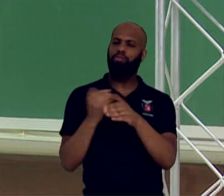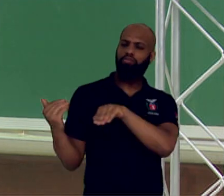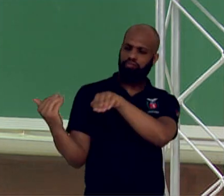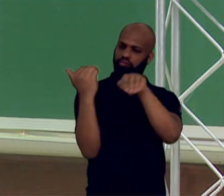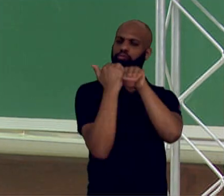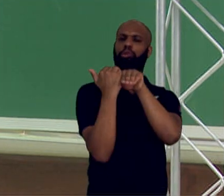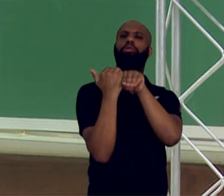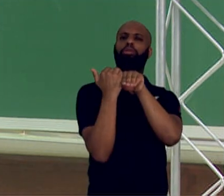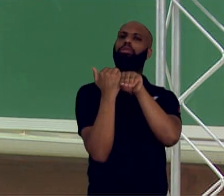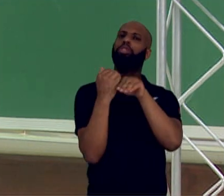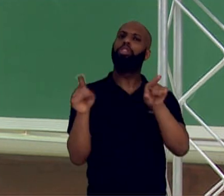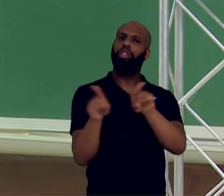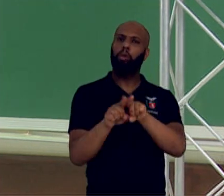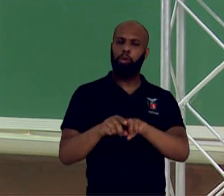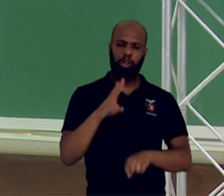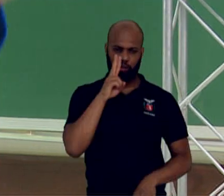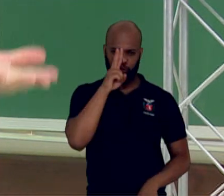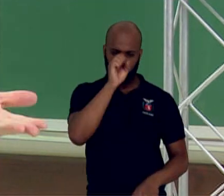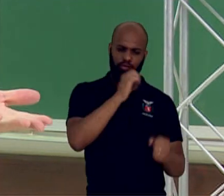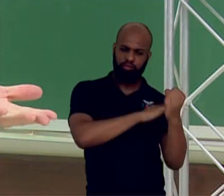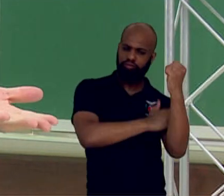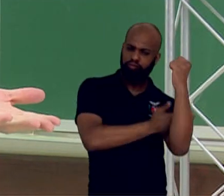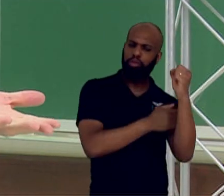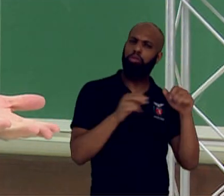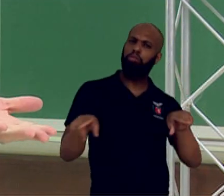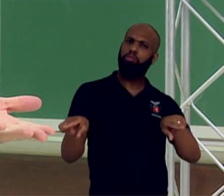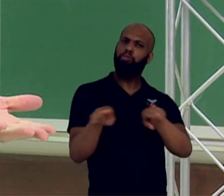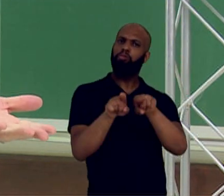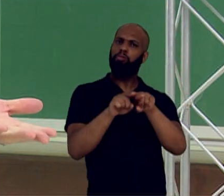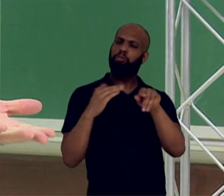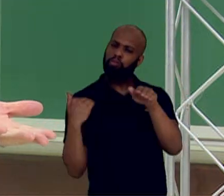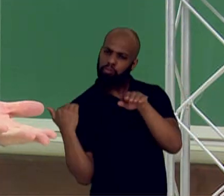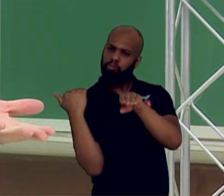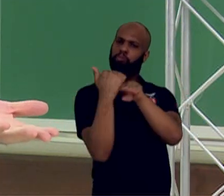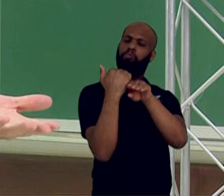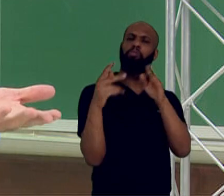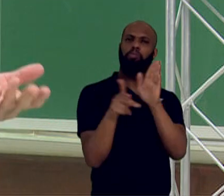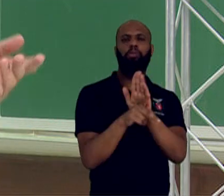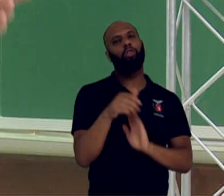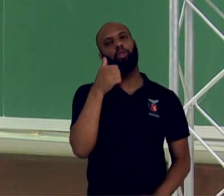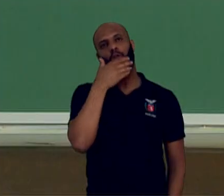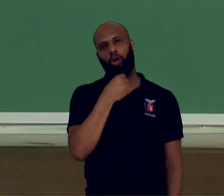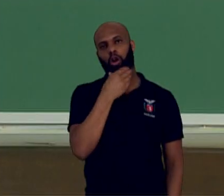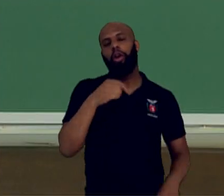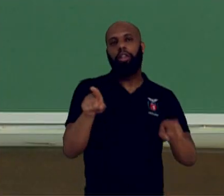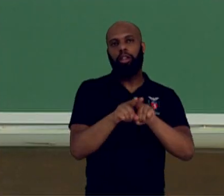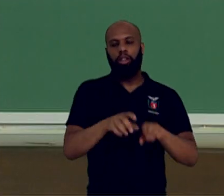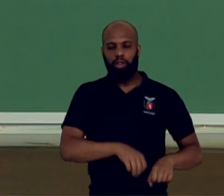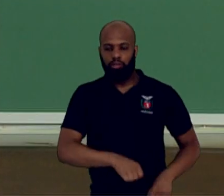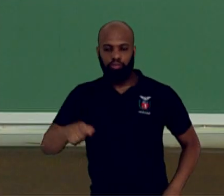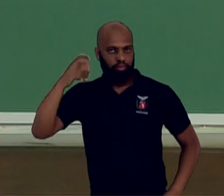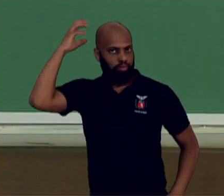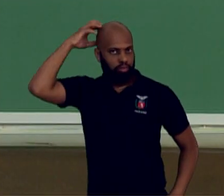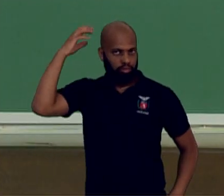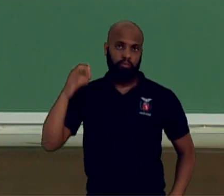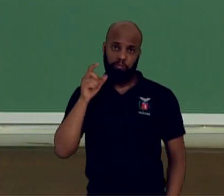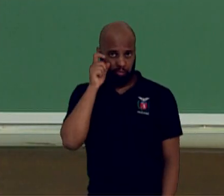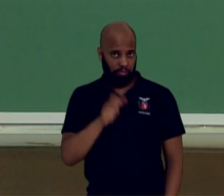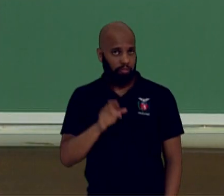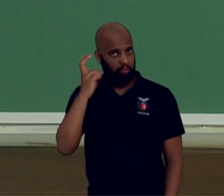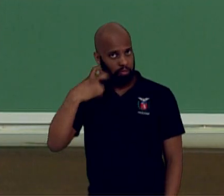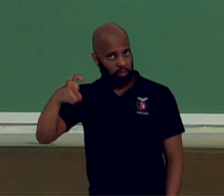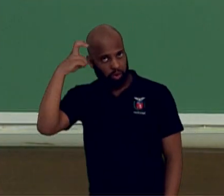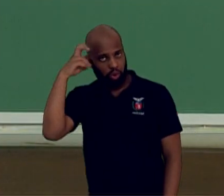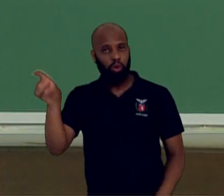liberdade, inclusive a mesma força que os homens na sua função de samurai. Muito interessante essa questão